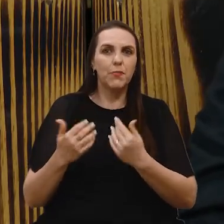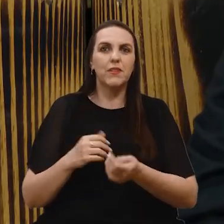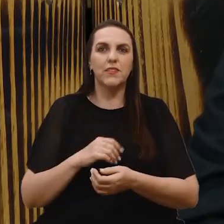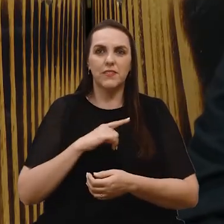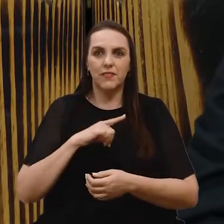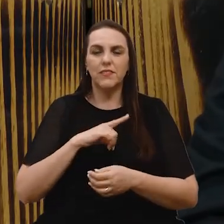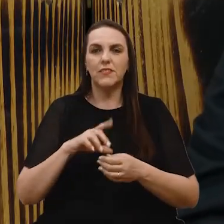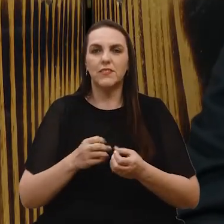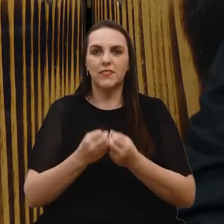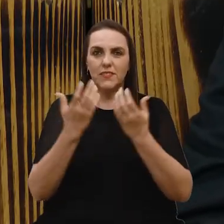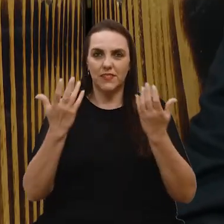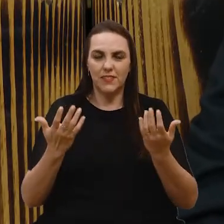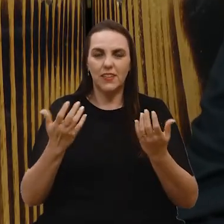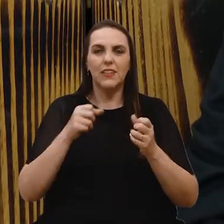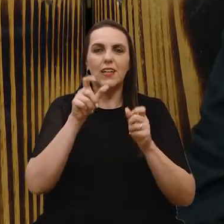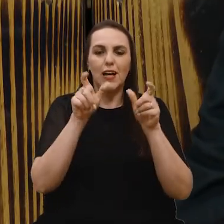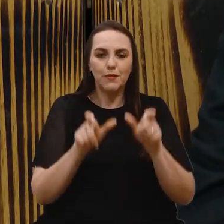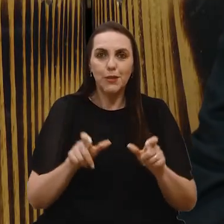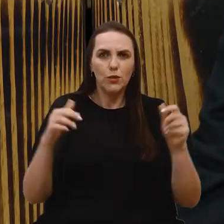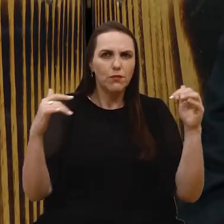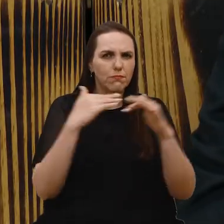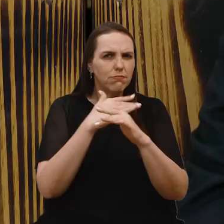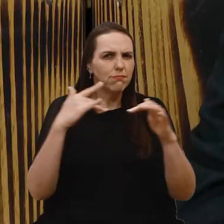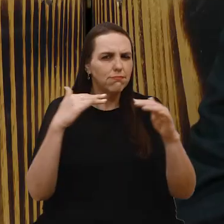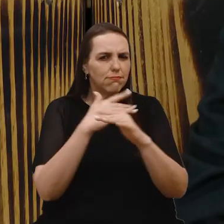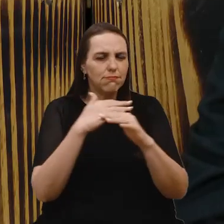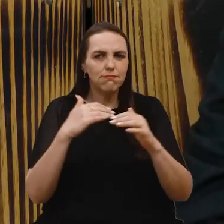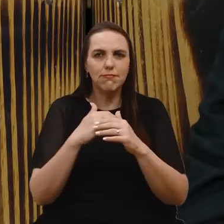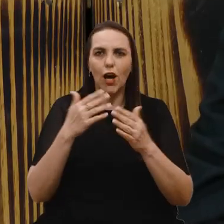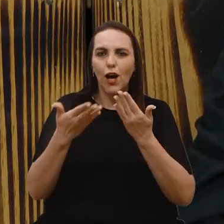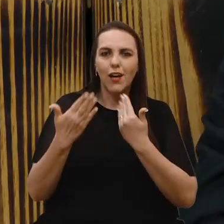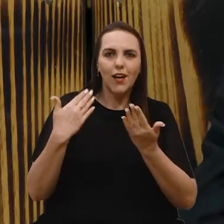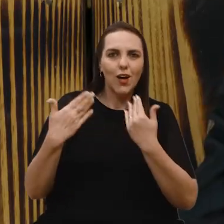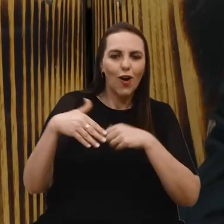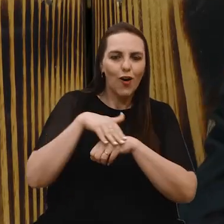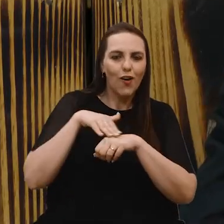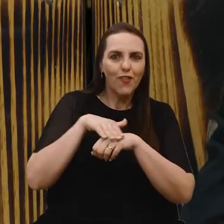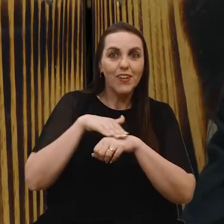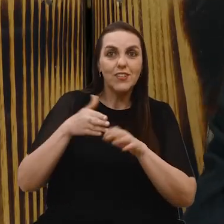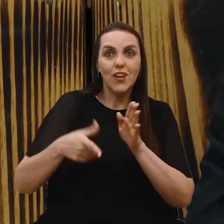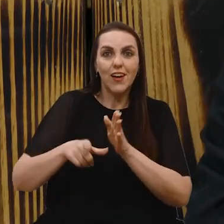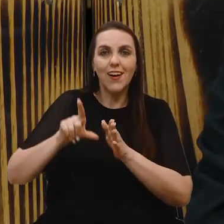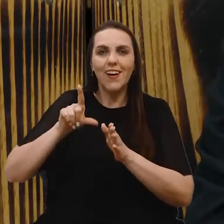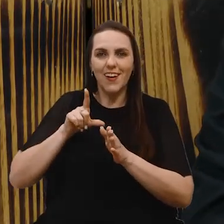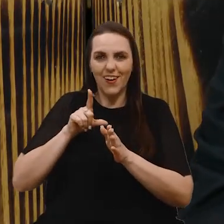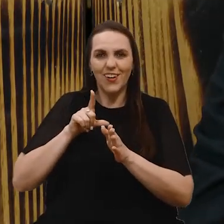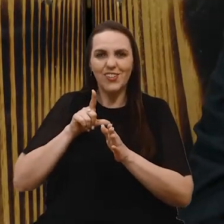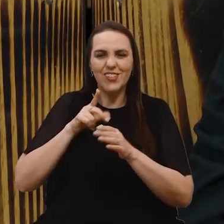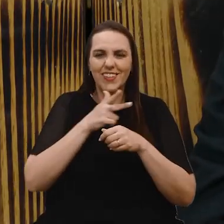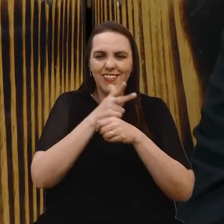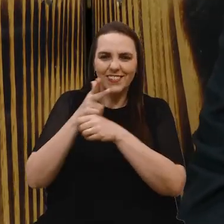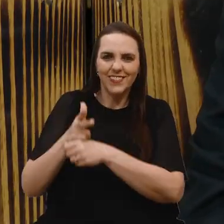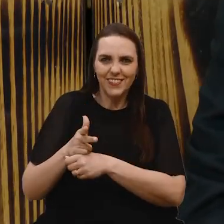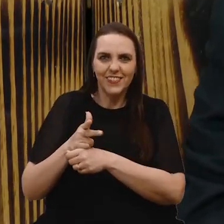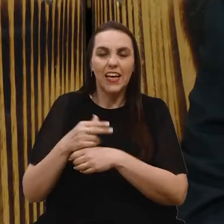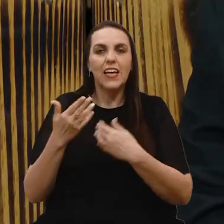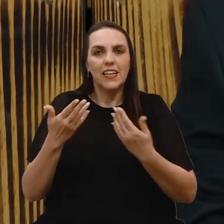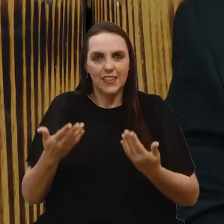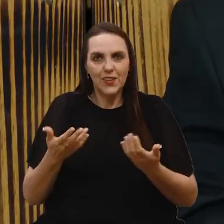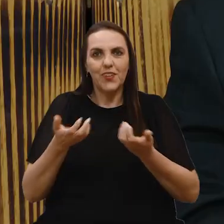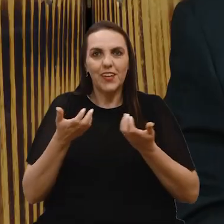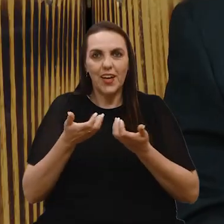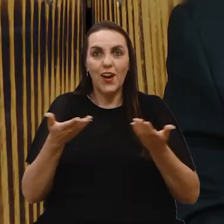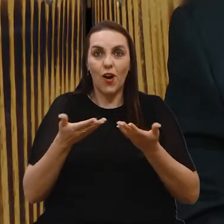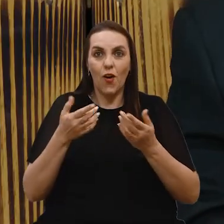nesse contexto de festa, as pessoas que circulam aqui, as conversas que aconteceram já antes da nossa própria transmissão. Então eu